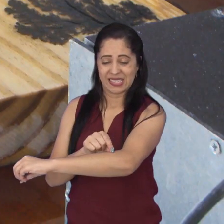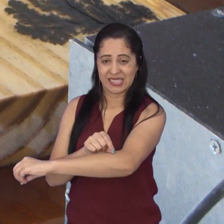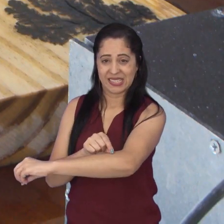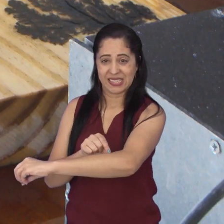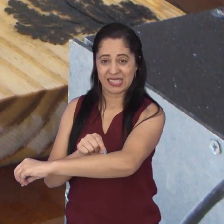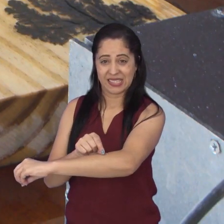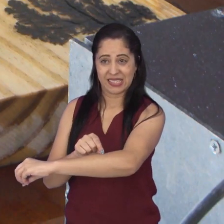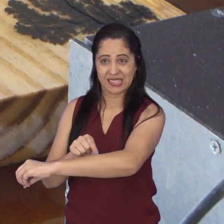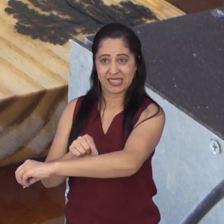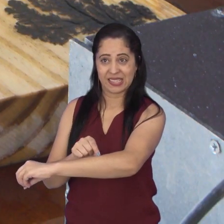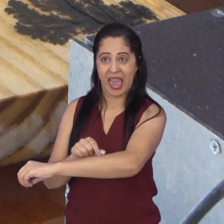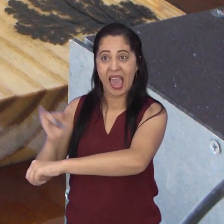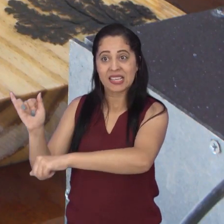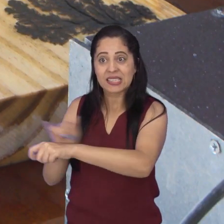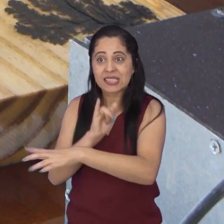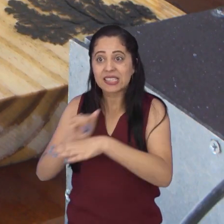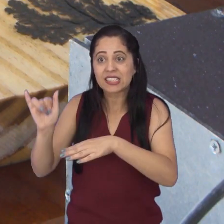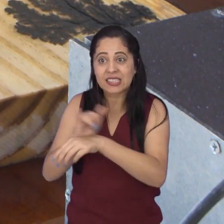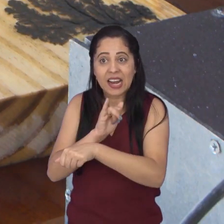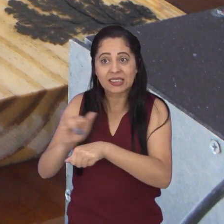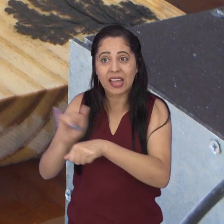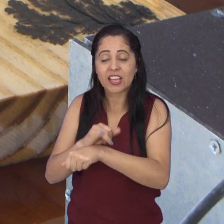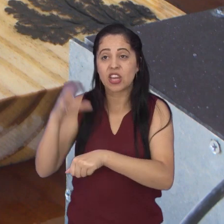eu descobri há 3 anos.